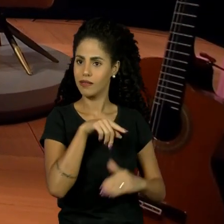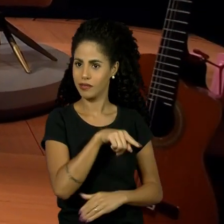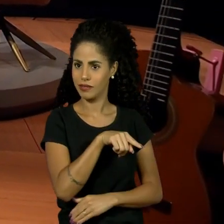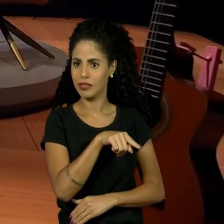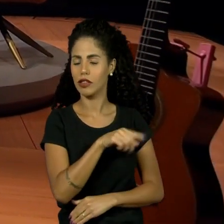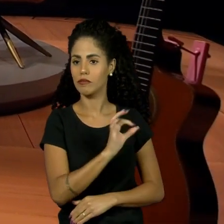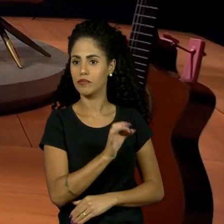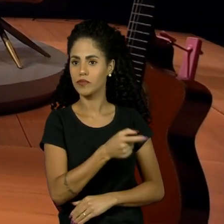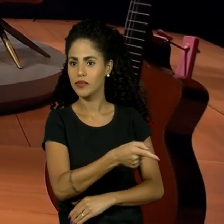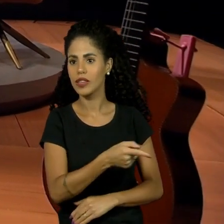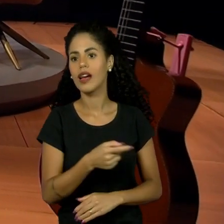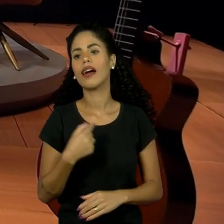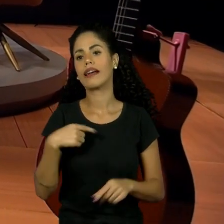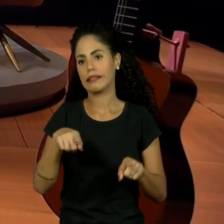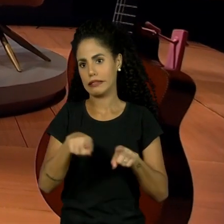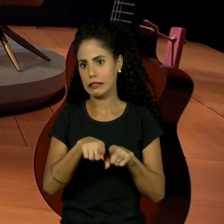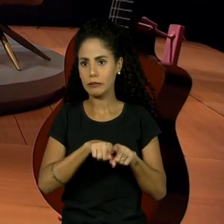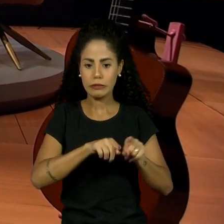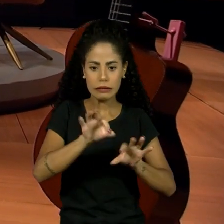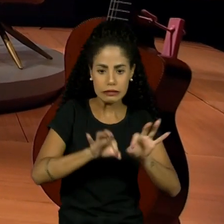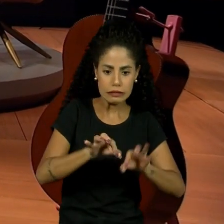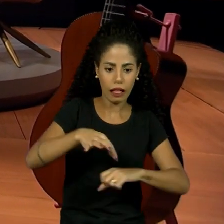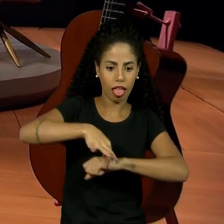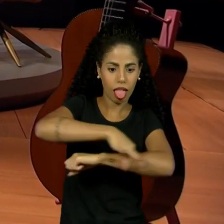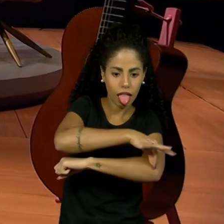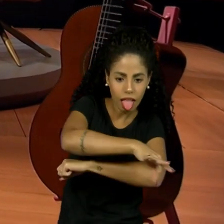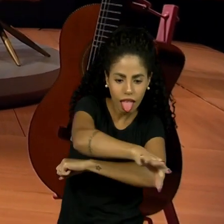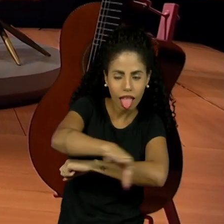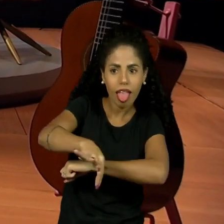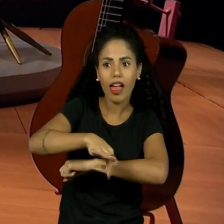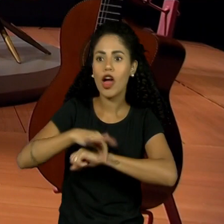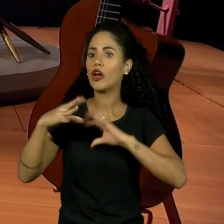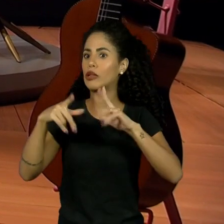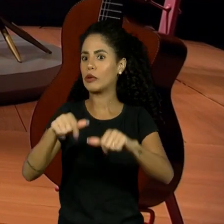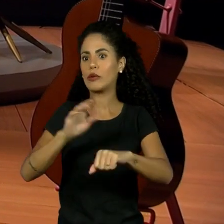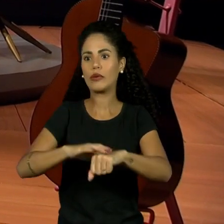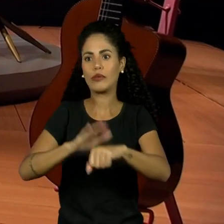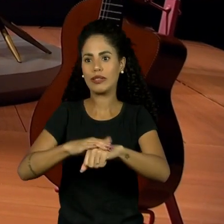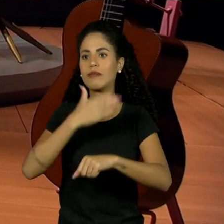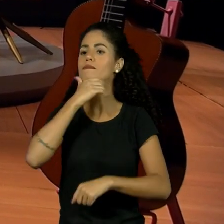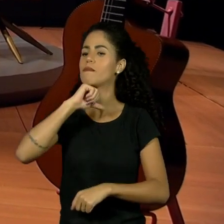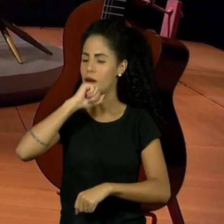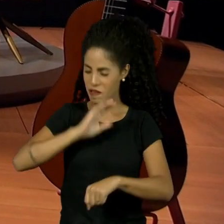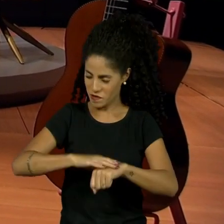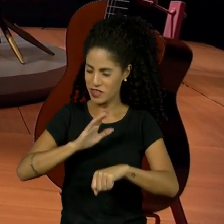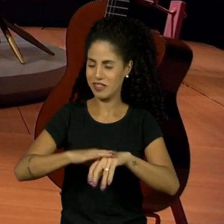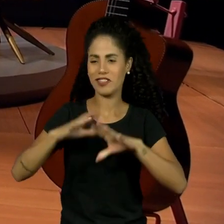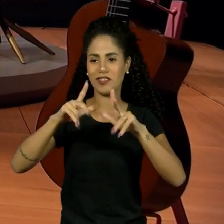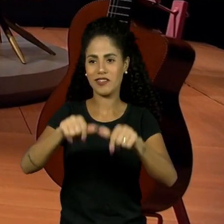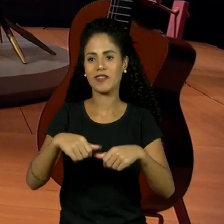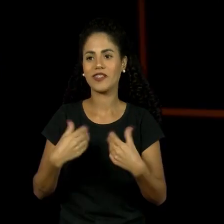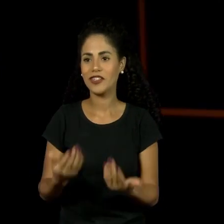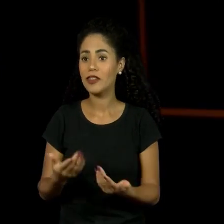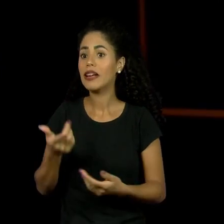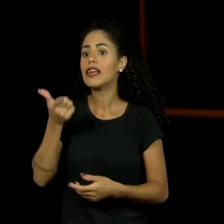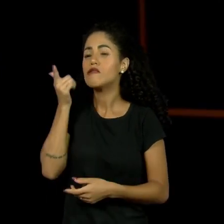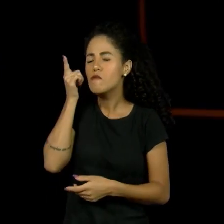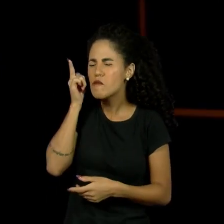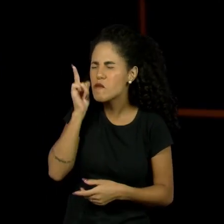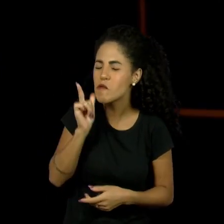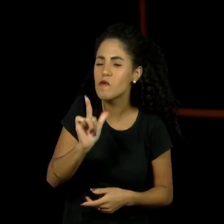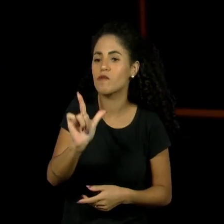por conta própria, arquiteto, pedreiro, ele fazia de tudo. E aí estava